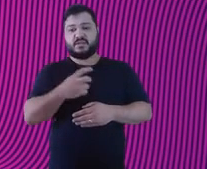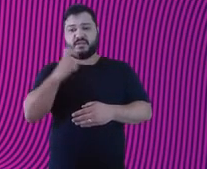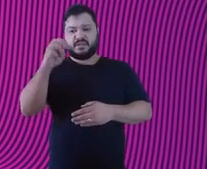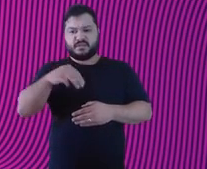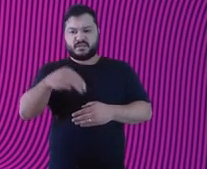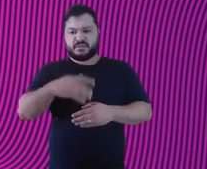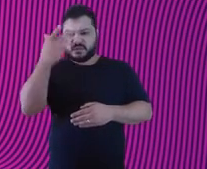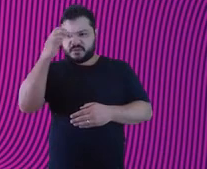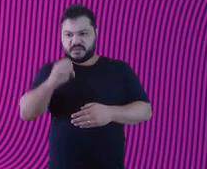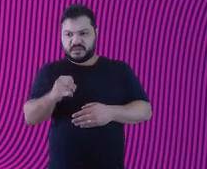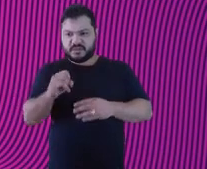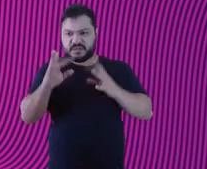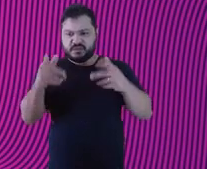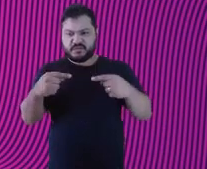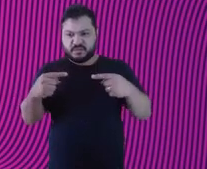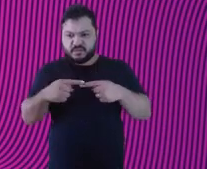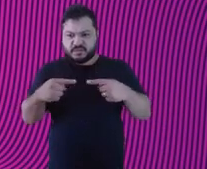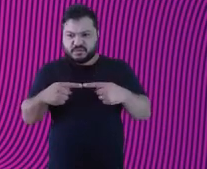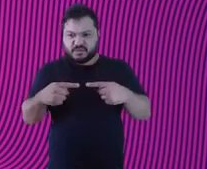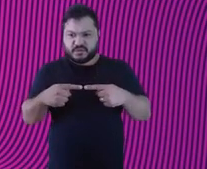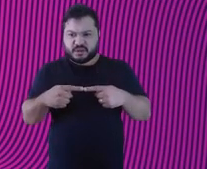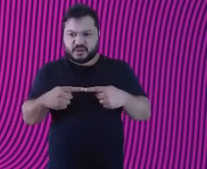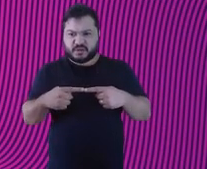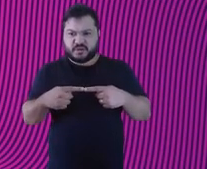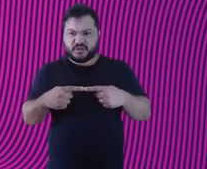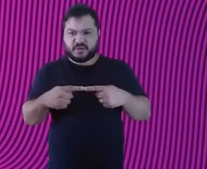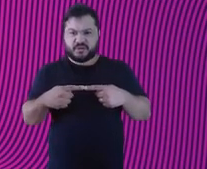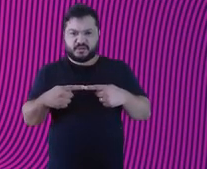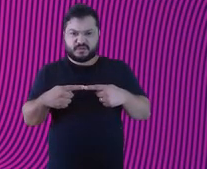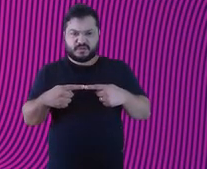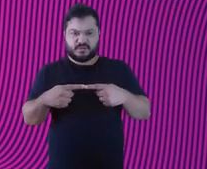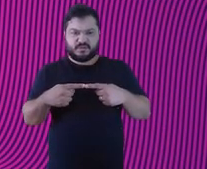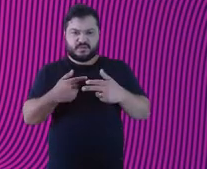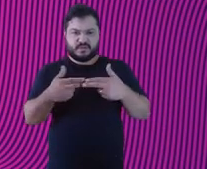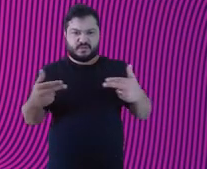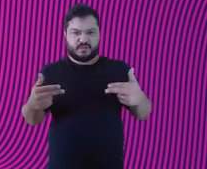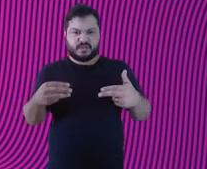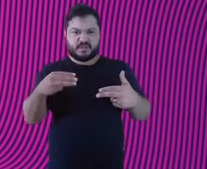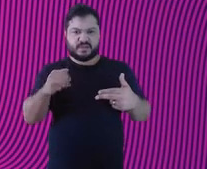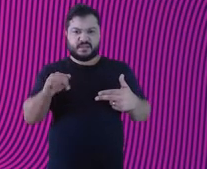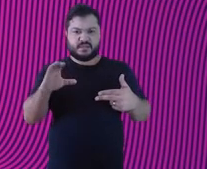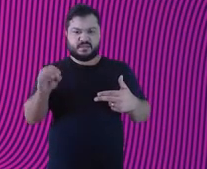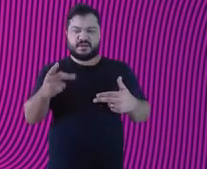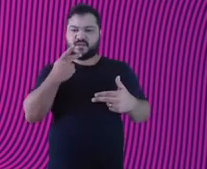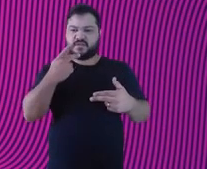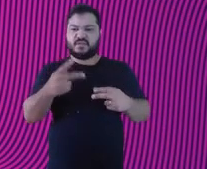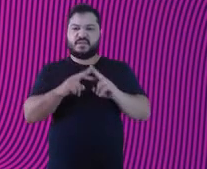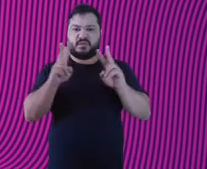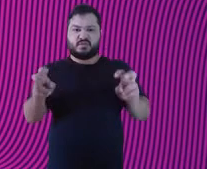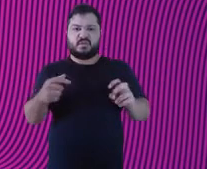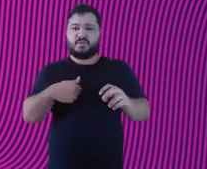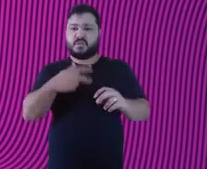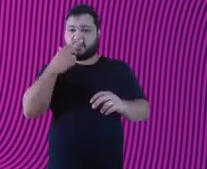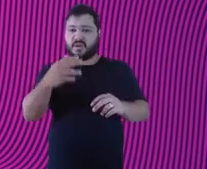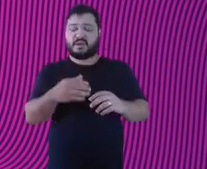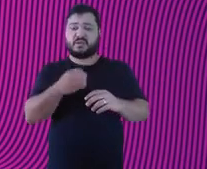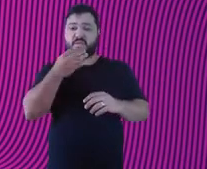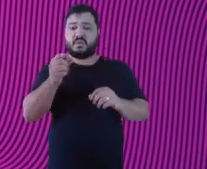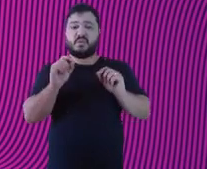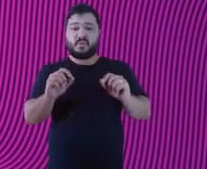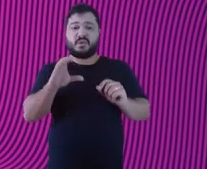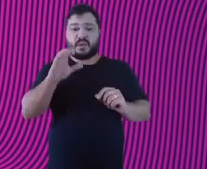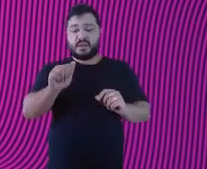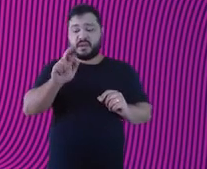se está todo mundo de acordo com essa questão. O Márcio levantou a questão. Eu acho, do Márcio, a questão da